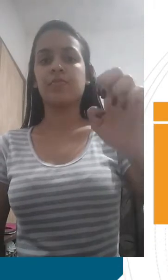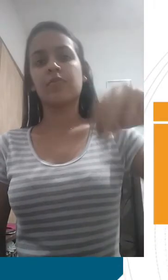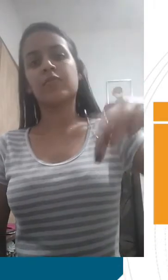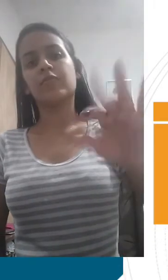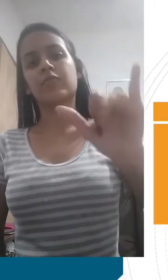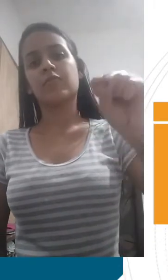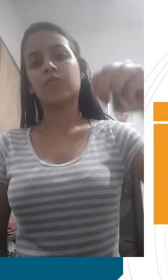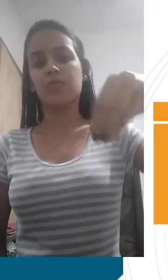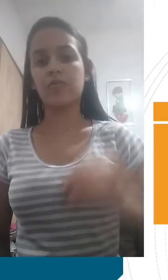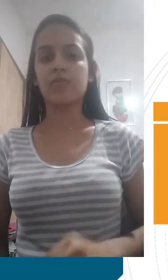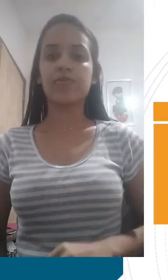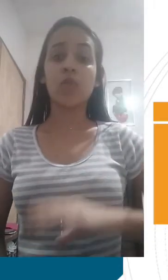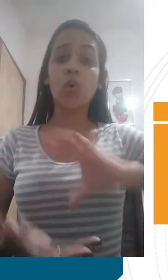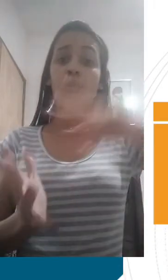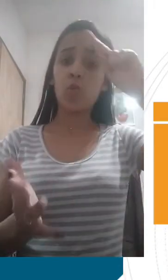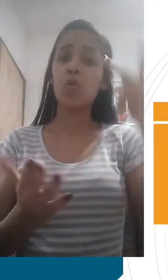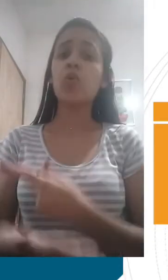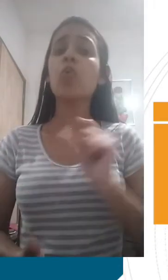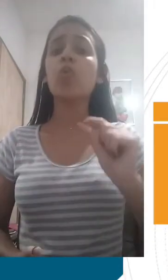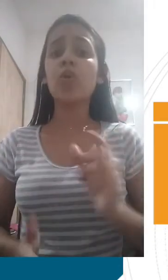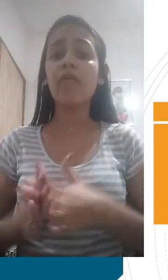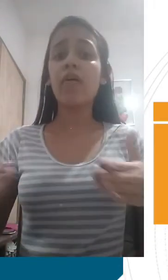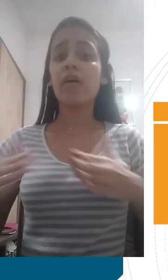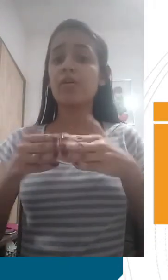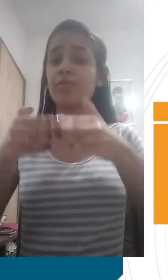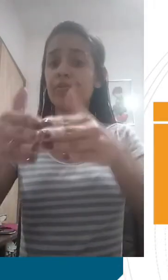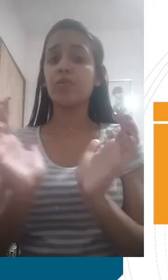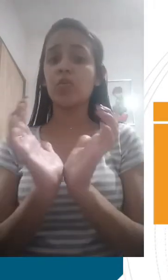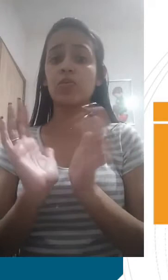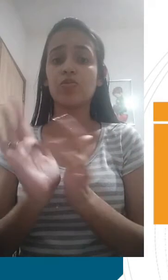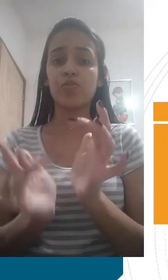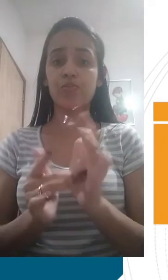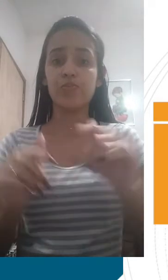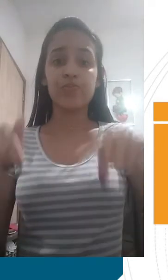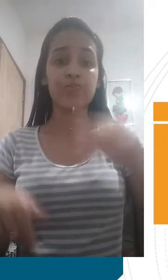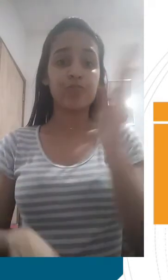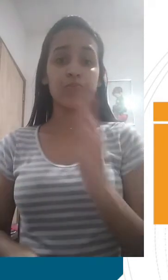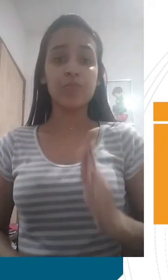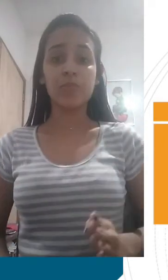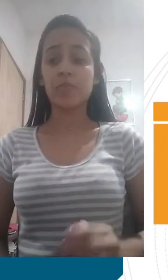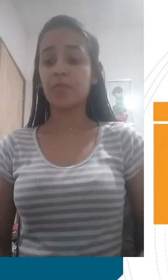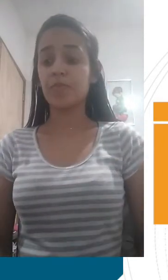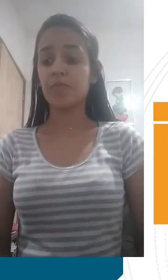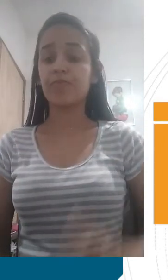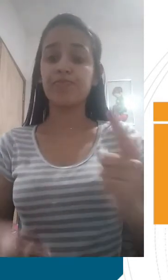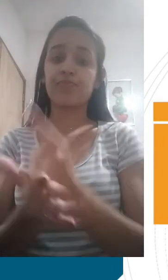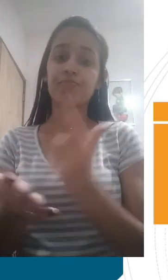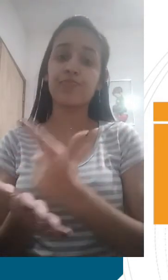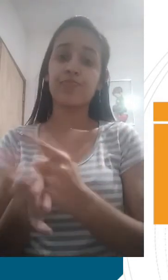Panorama Mundial, Grandes Navegações, Companhia de Jesus. Panorama Brasileiro,